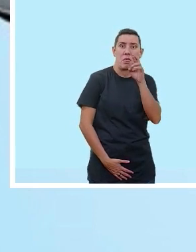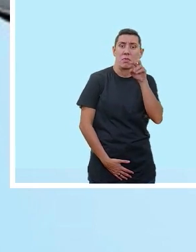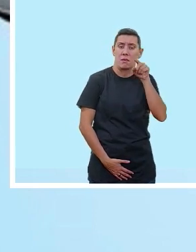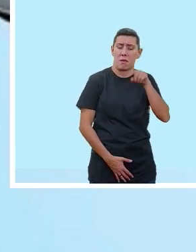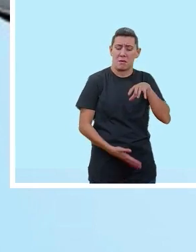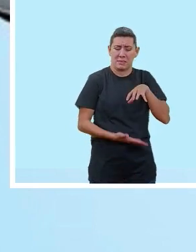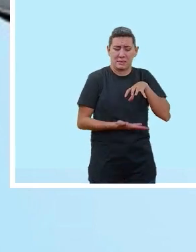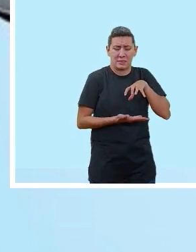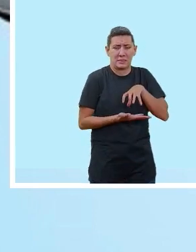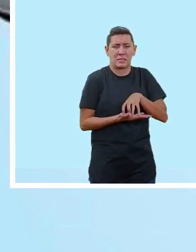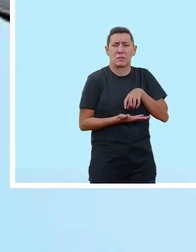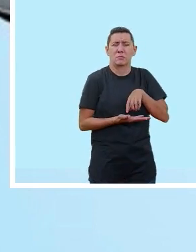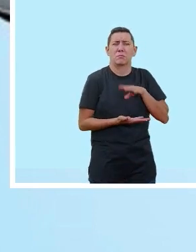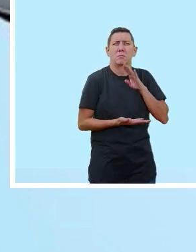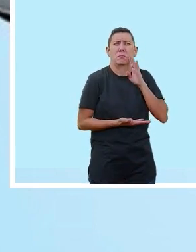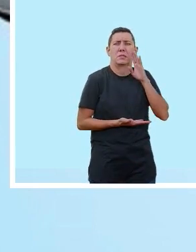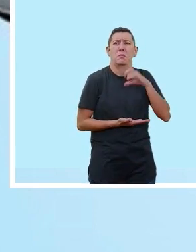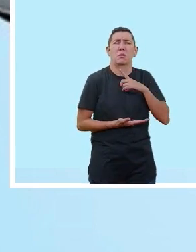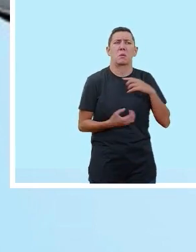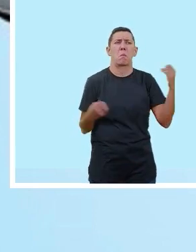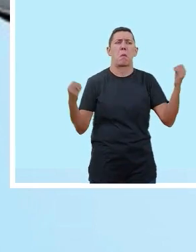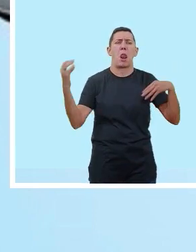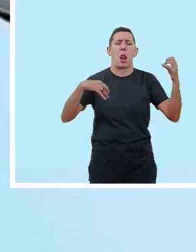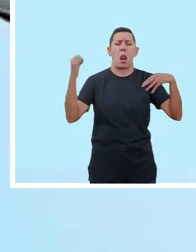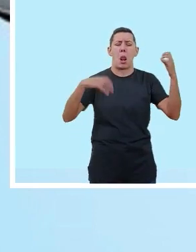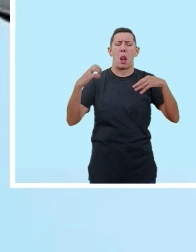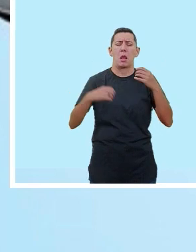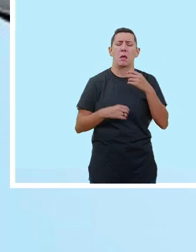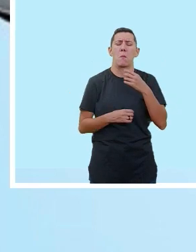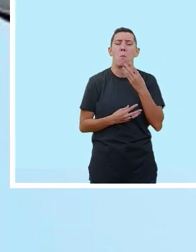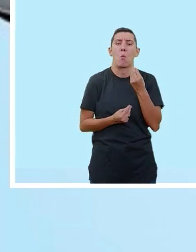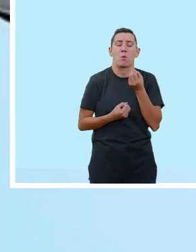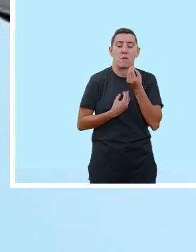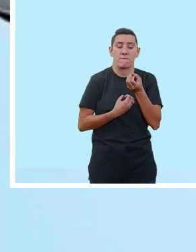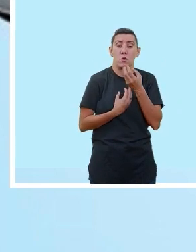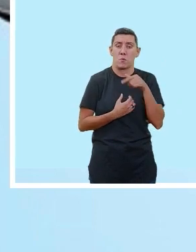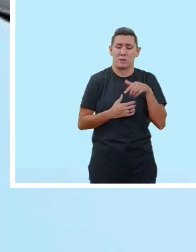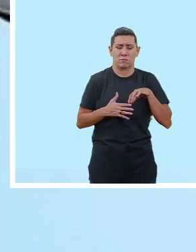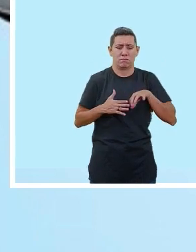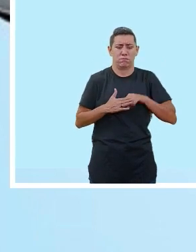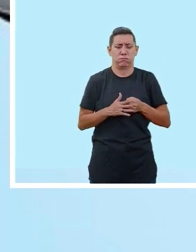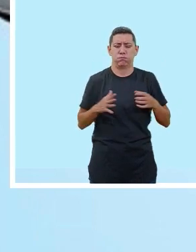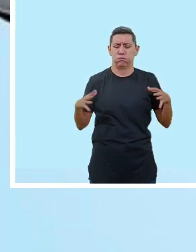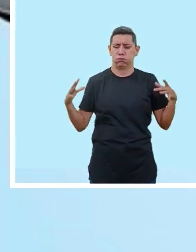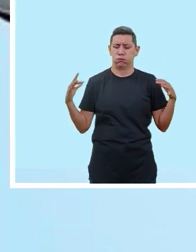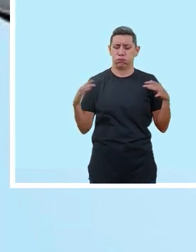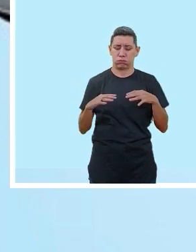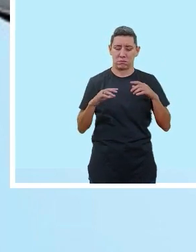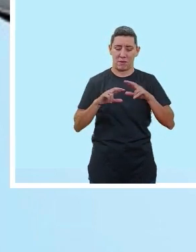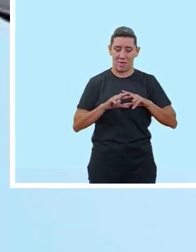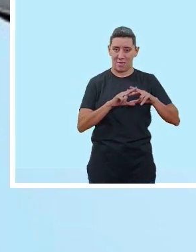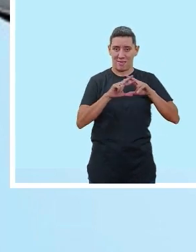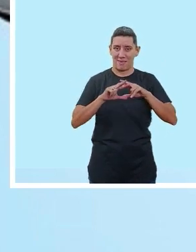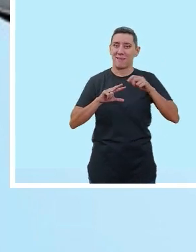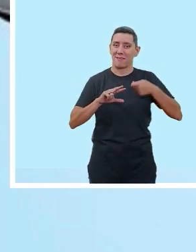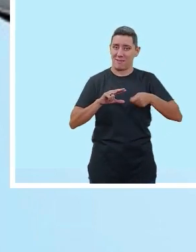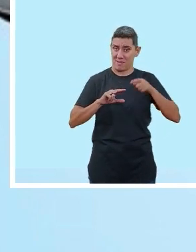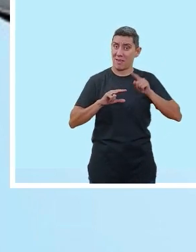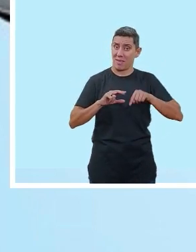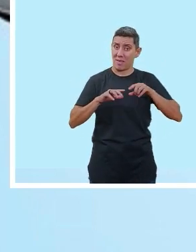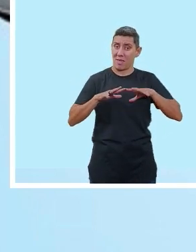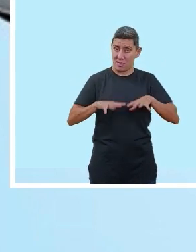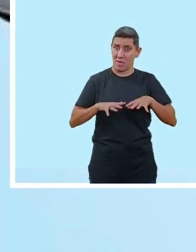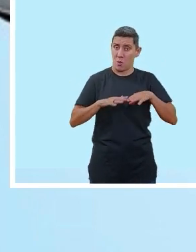é a base da informação, ela é a fundação da informação, né? Para você transmitir, armazenar ou